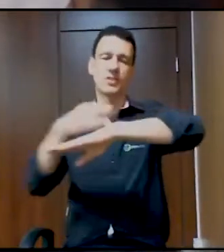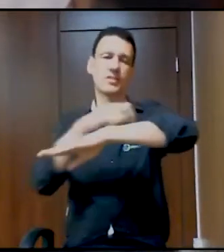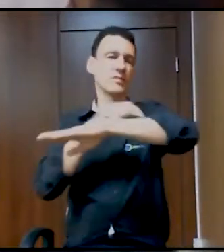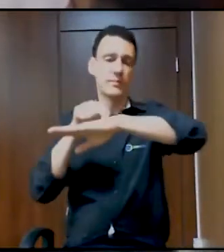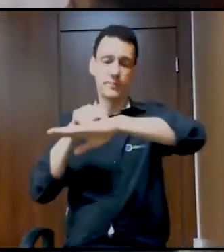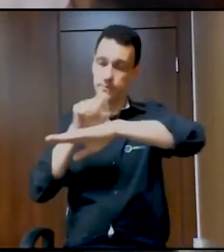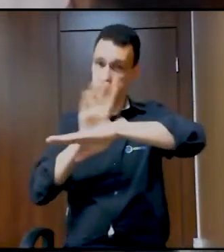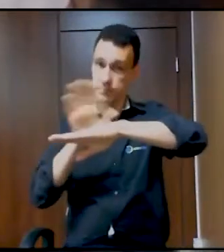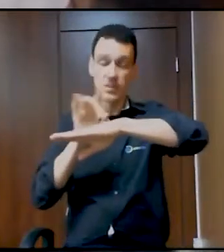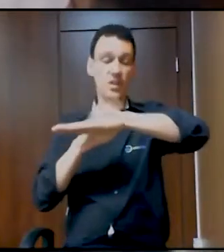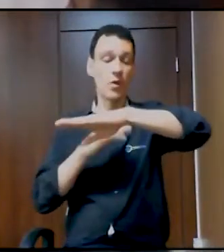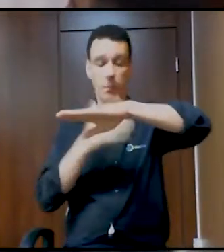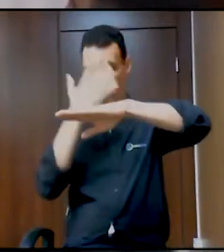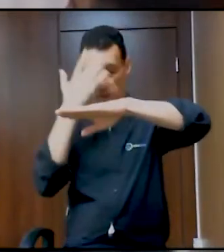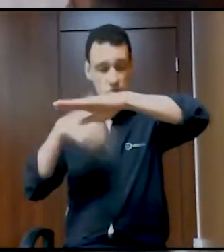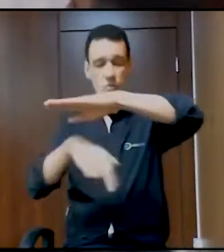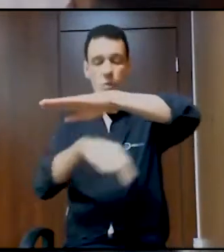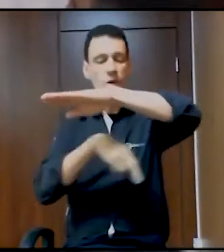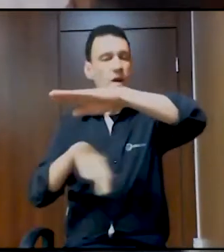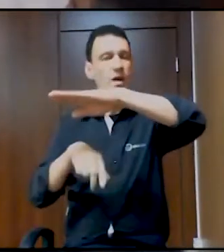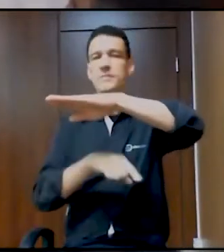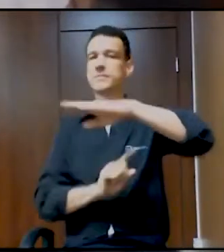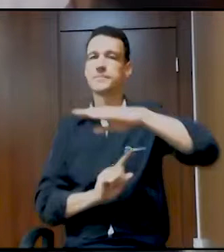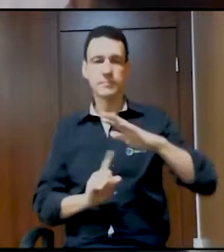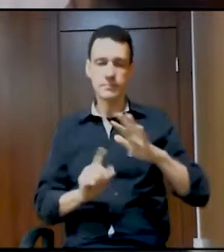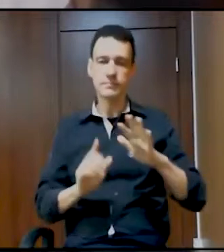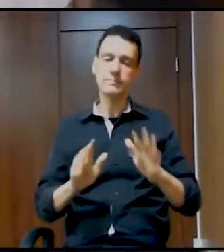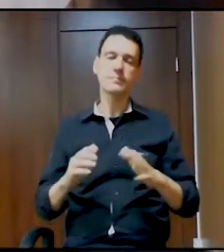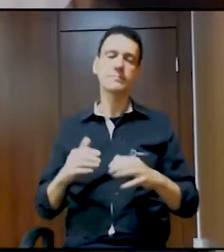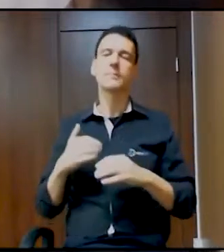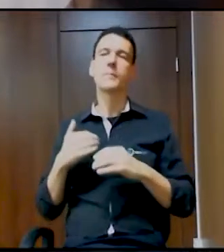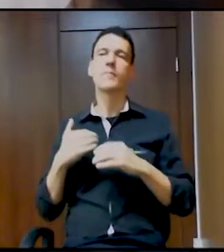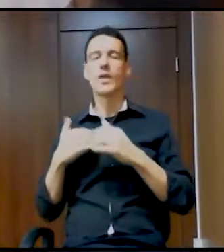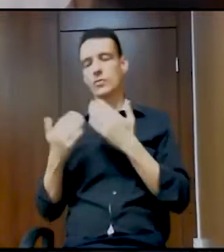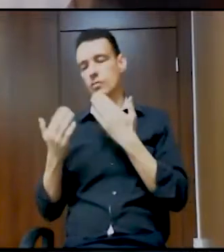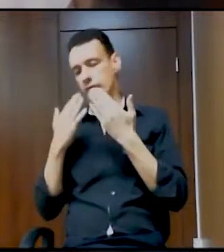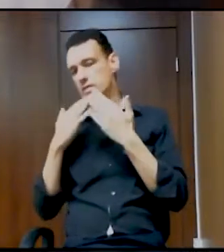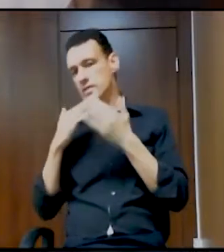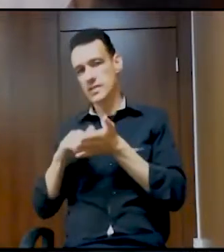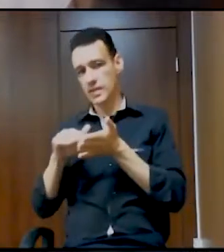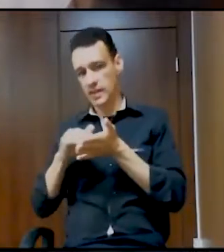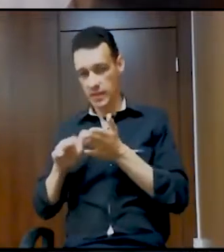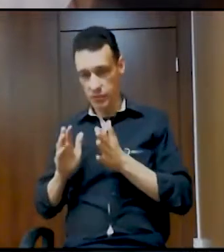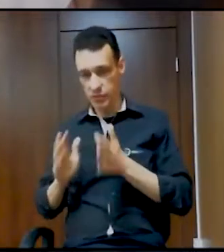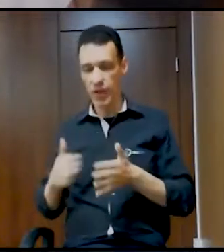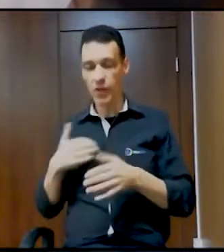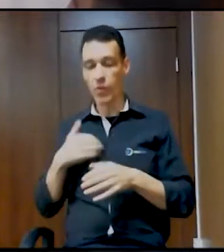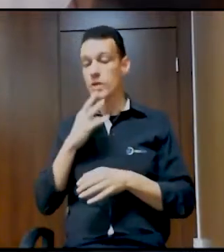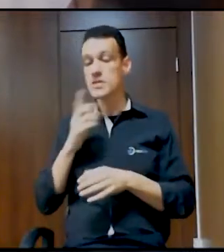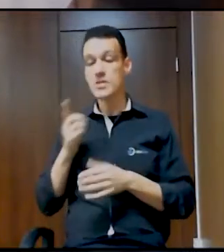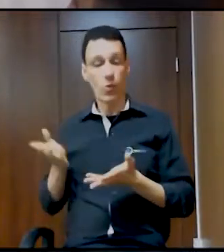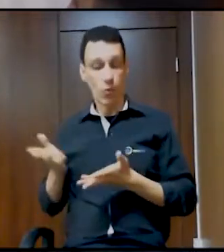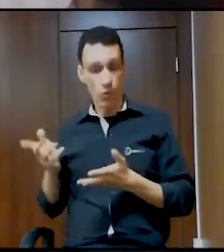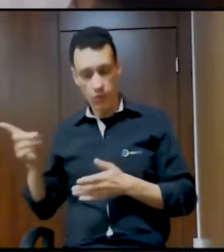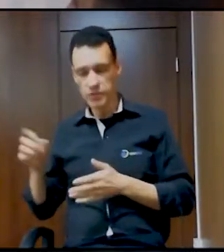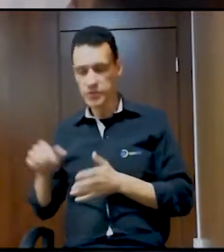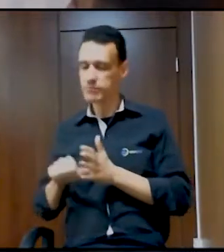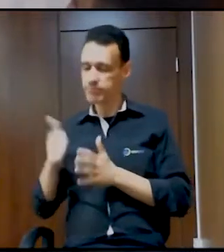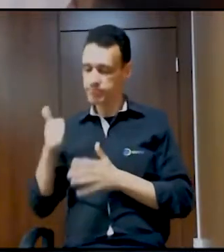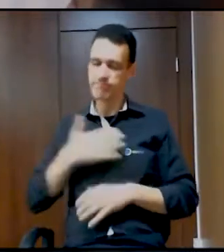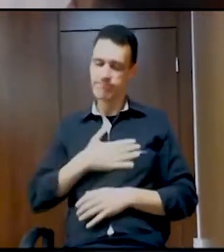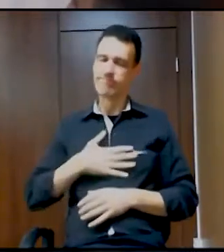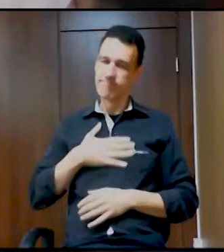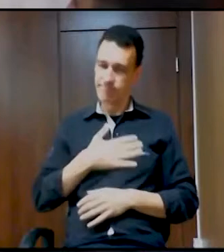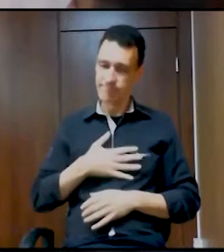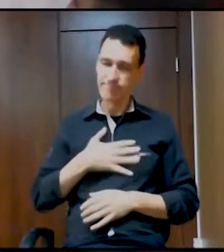ponte. Então, tive uma conversa com o secretário, me recebeu muito bem aqui, conheci ele hoje. Prazer pela presença